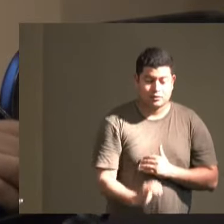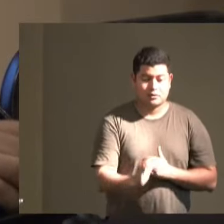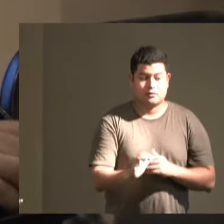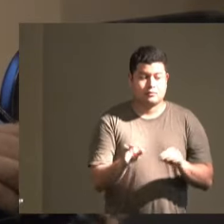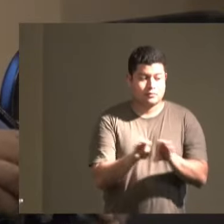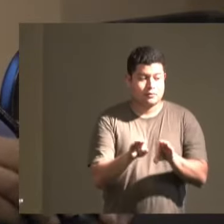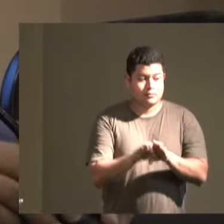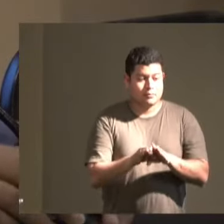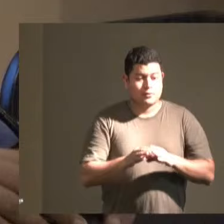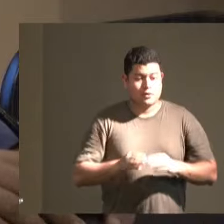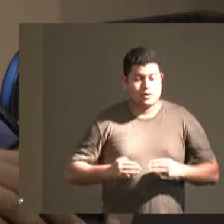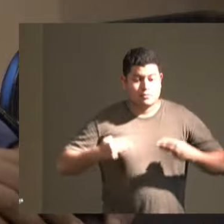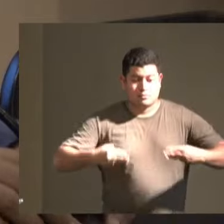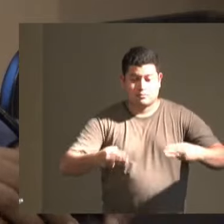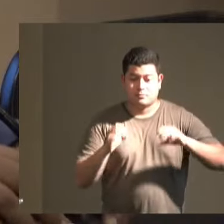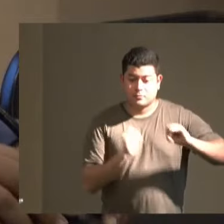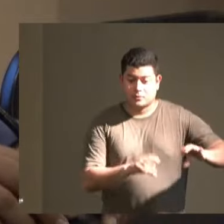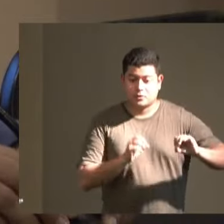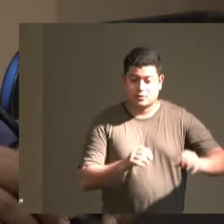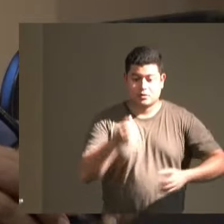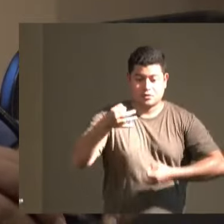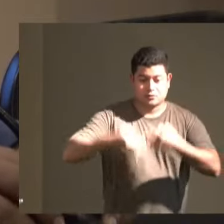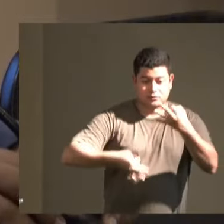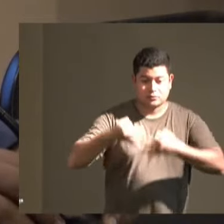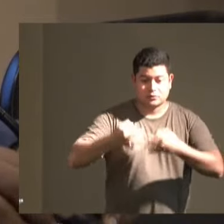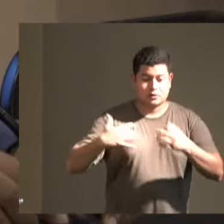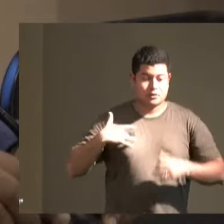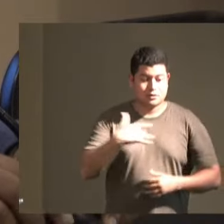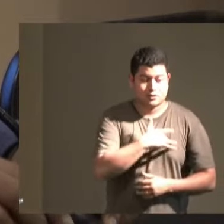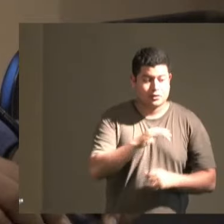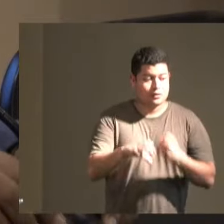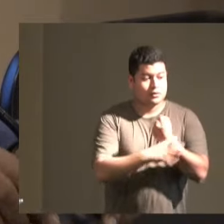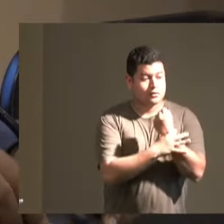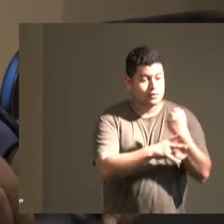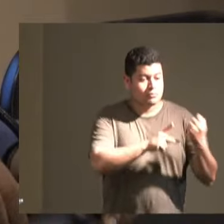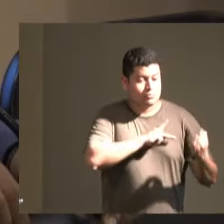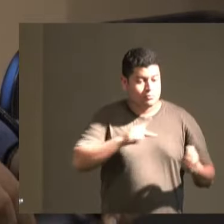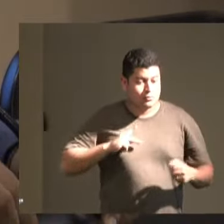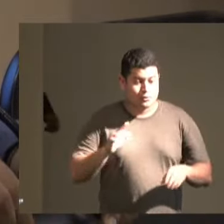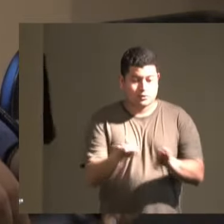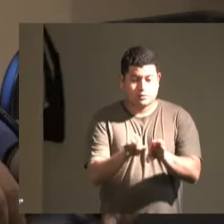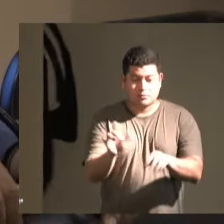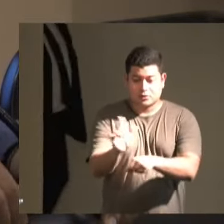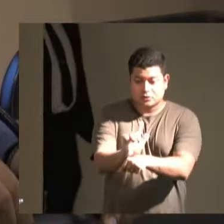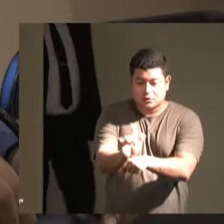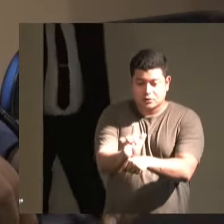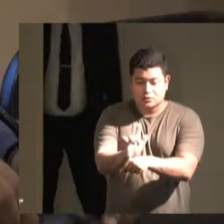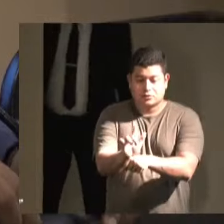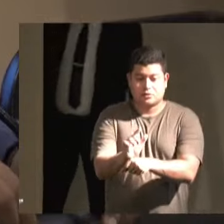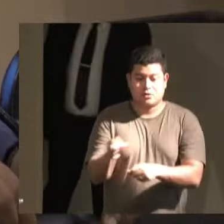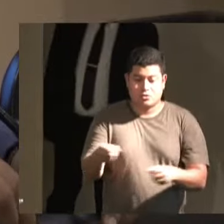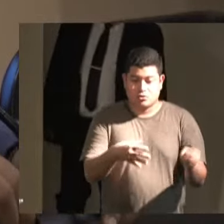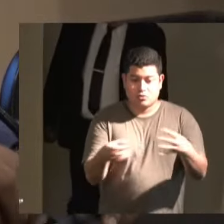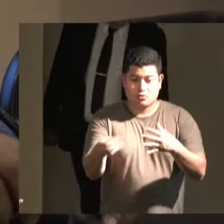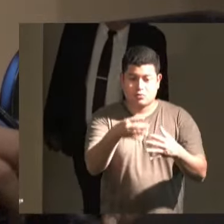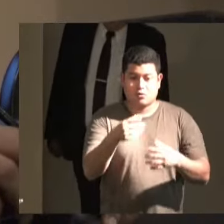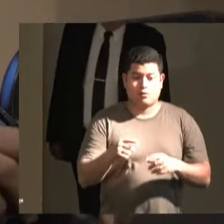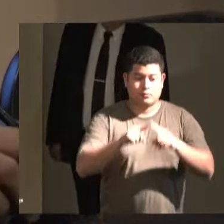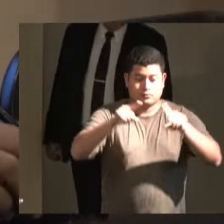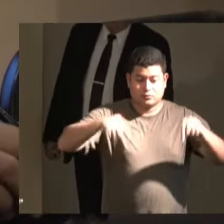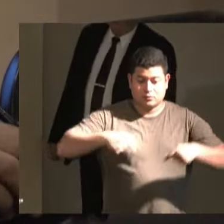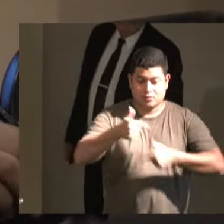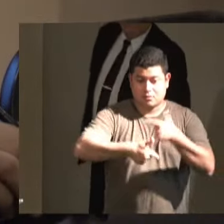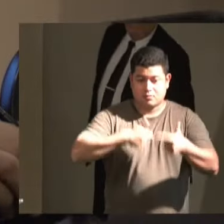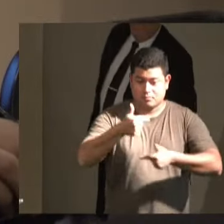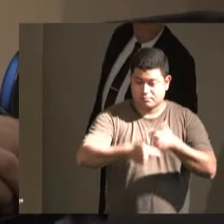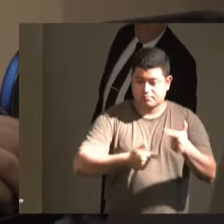Educação, da Saúde, da Justiça e da Segurança Pública, Ministério da Gestão e Inovação nos Serviços Públicos, Ministério da Ciência,